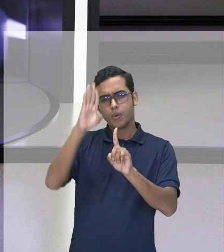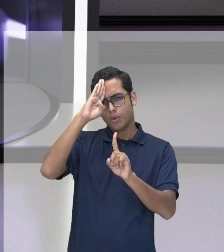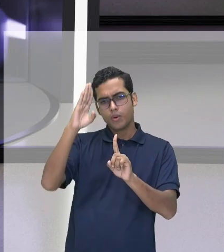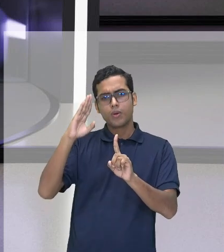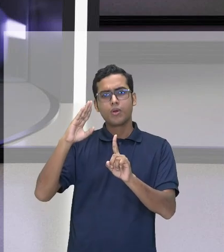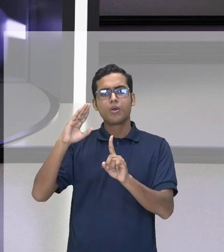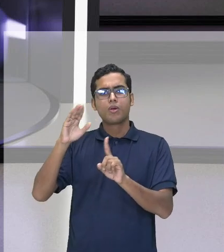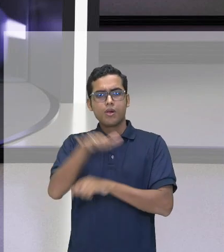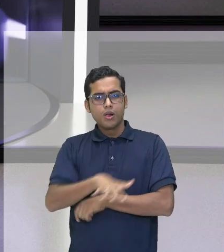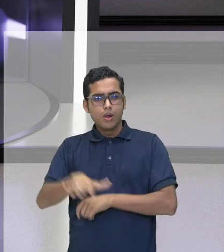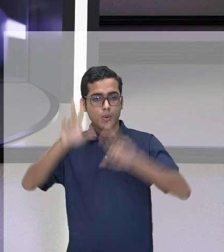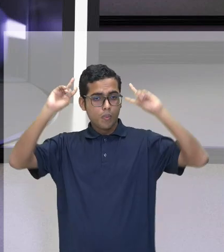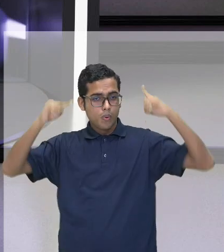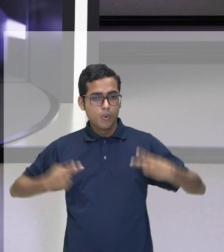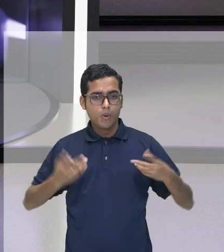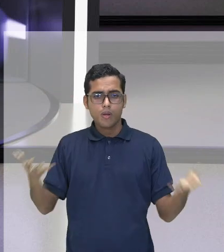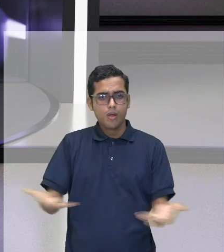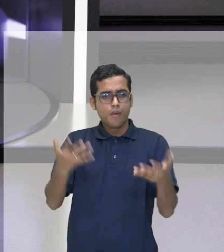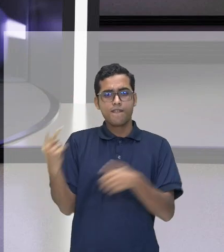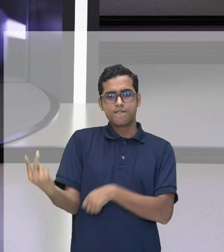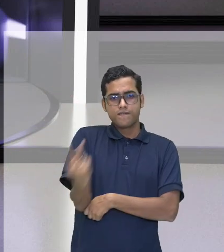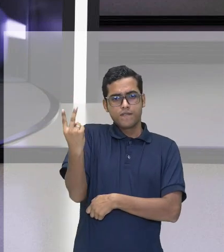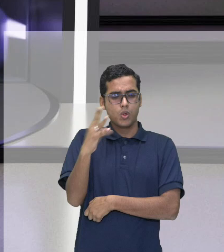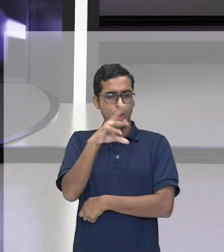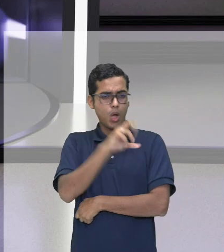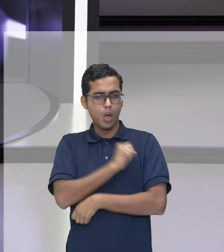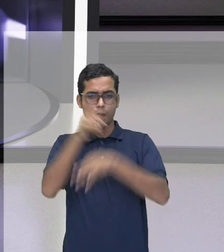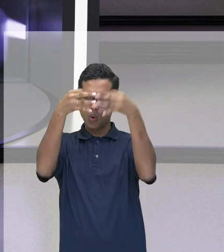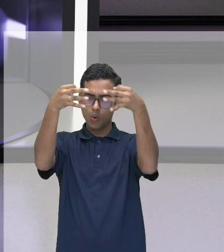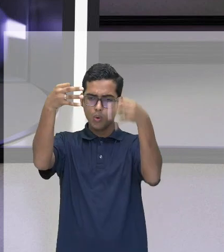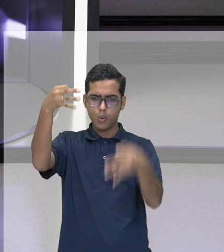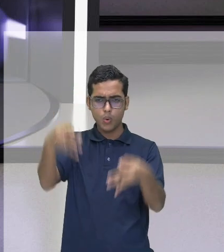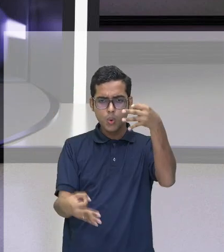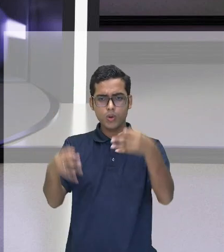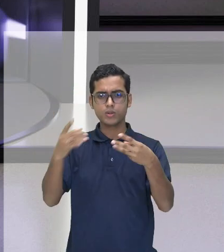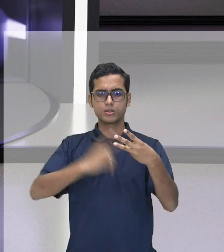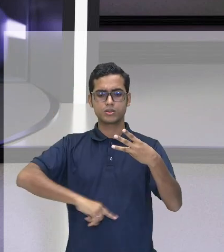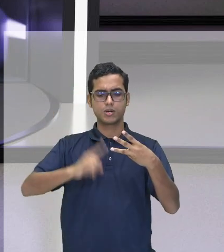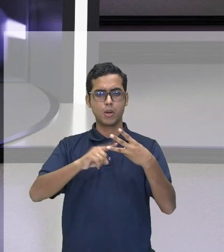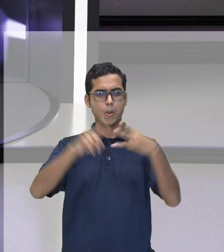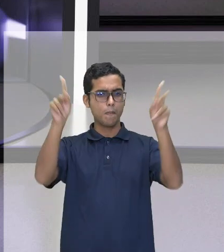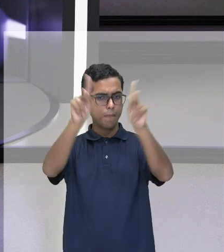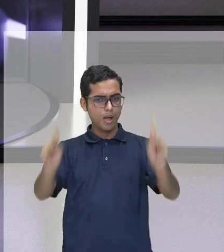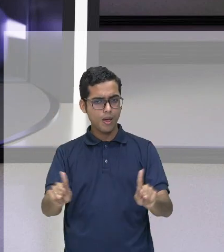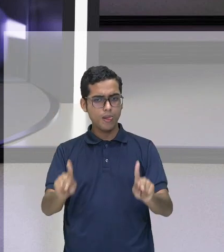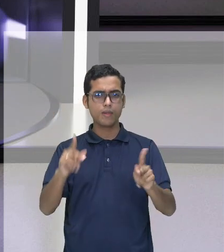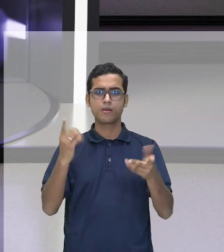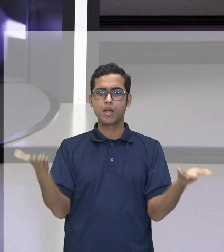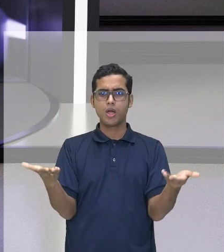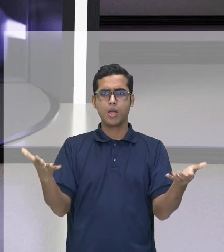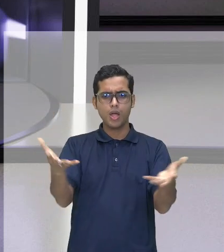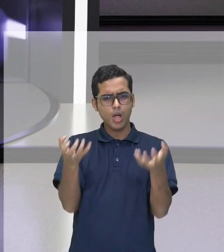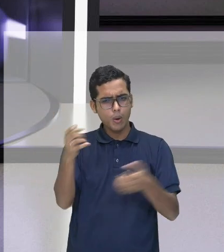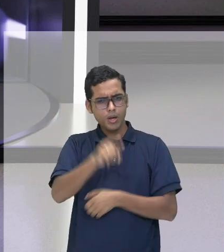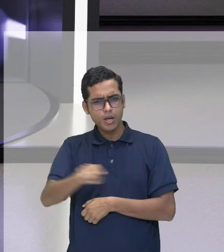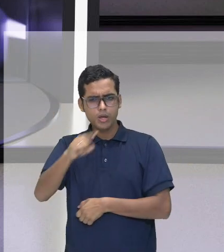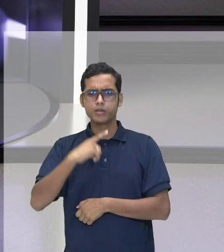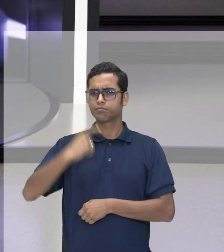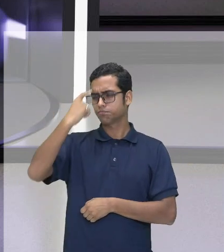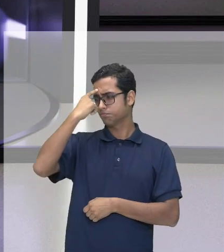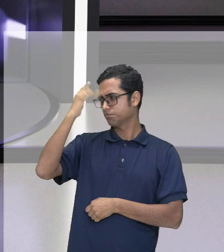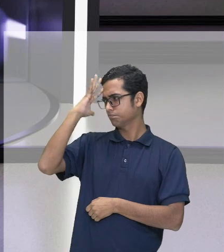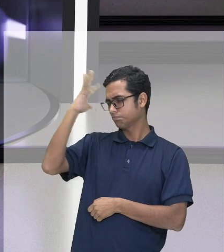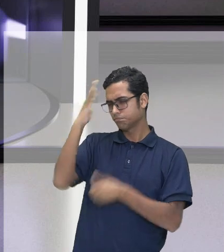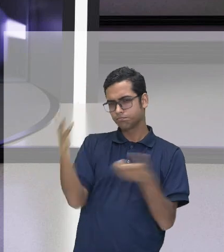humanas e promover valores como o amor, a justiça e a paz. E aqui eu quero te convidar para pensar que existem